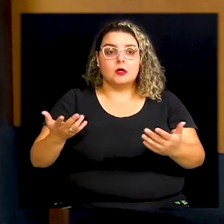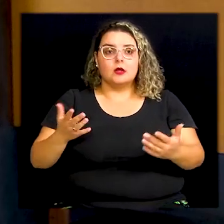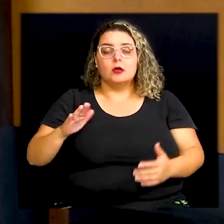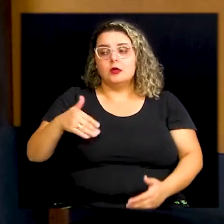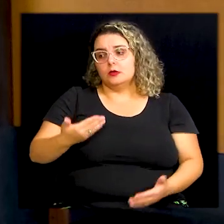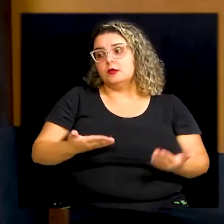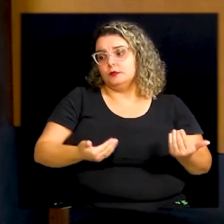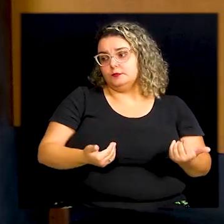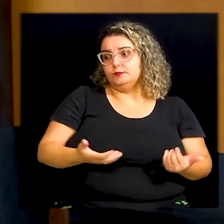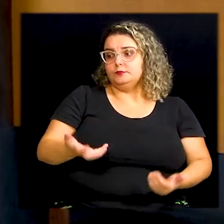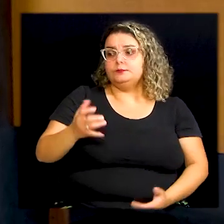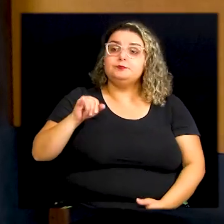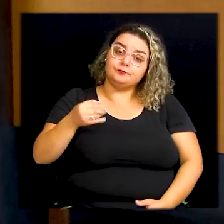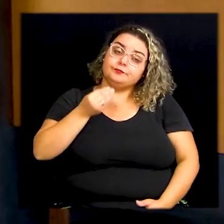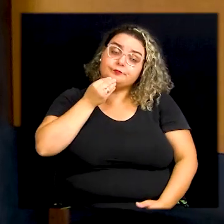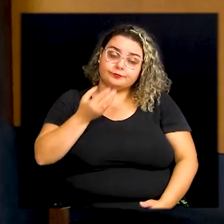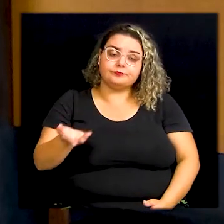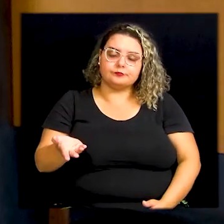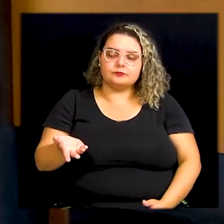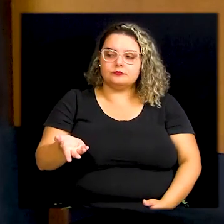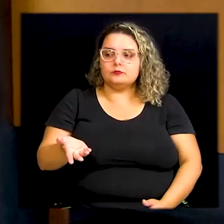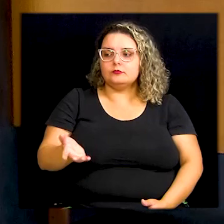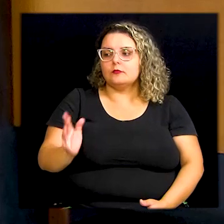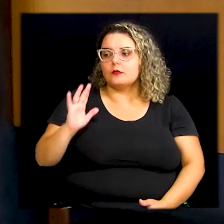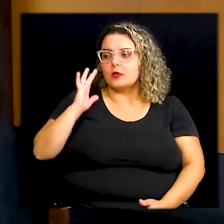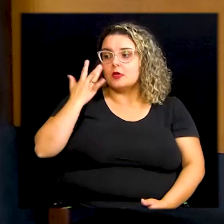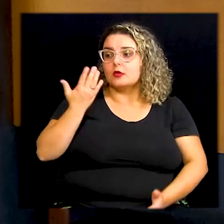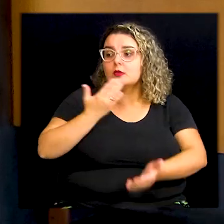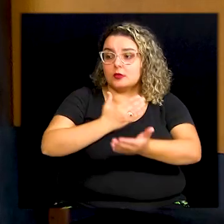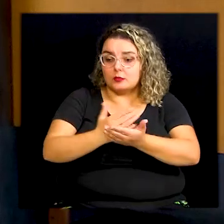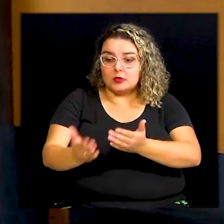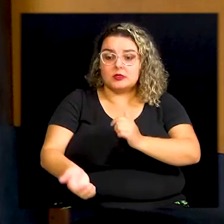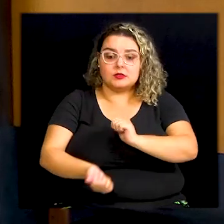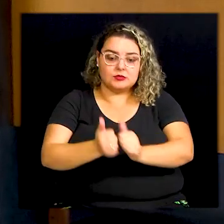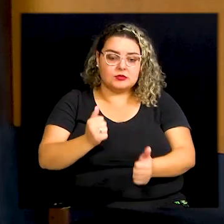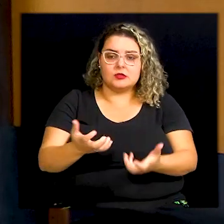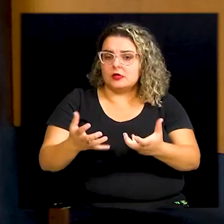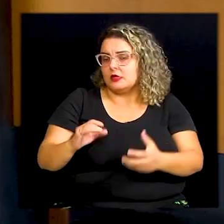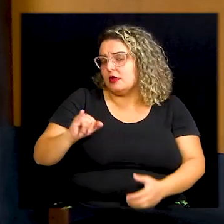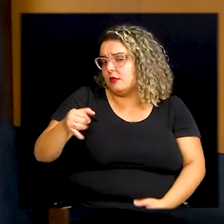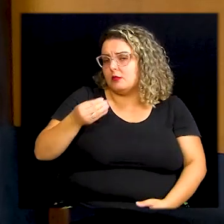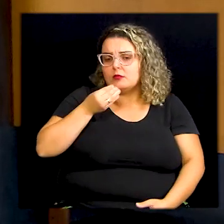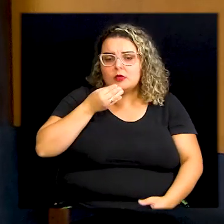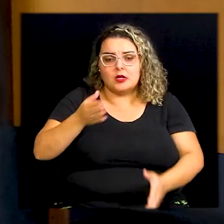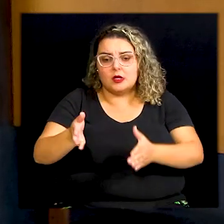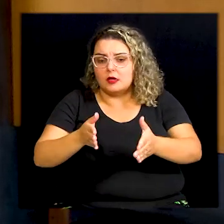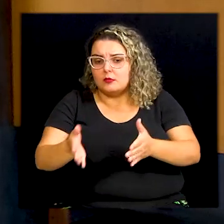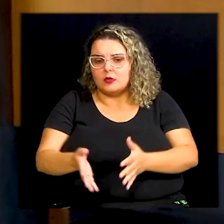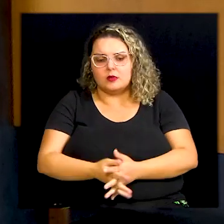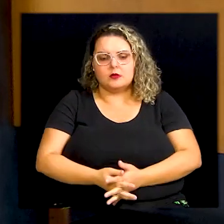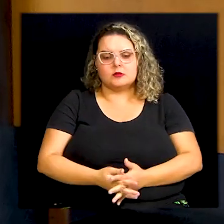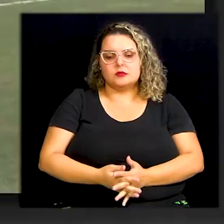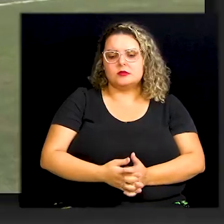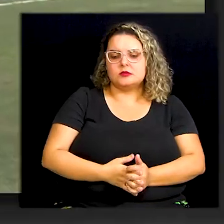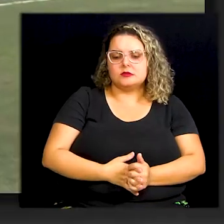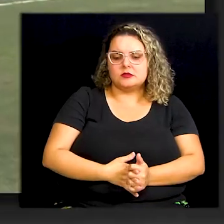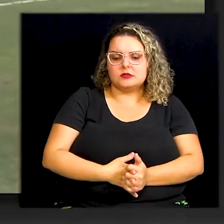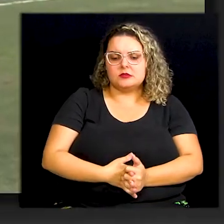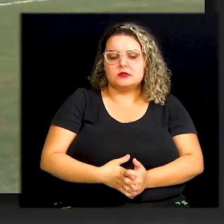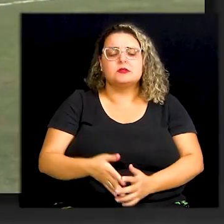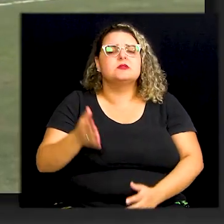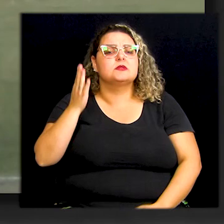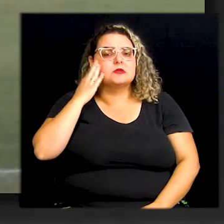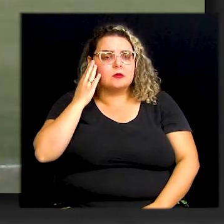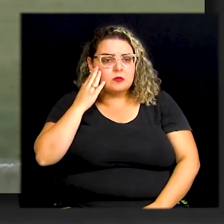gente é mais novo, a gente só quer aproveitar, né? Então, acho que quando eu comecei a jogar, eu só queria aproveitar aquele momento, sabia